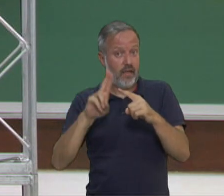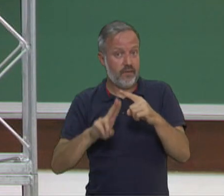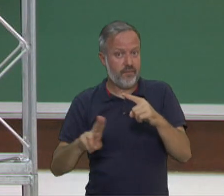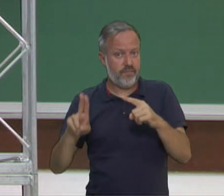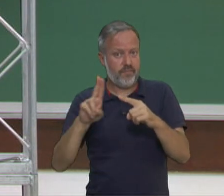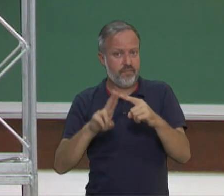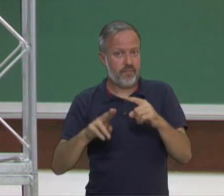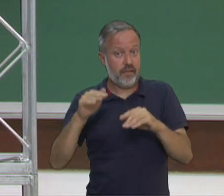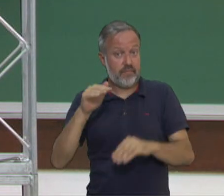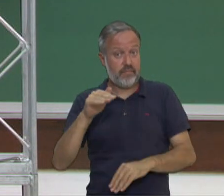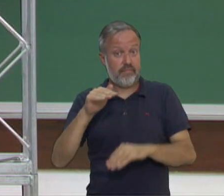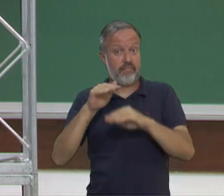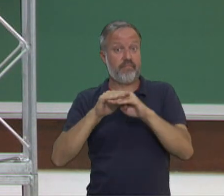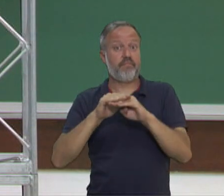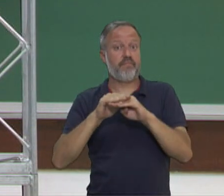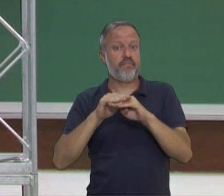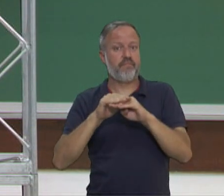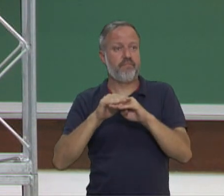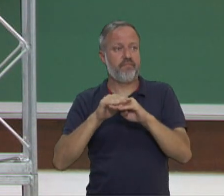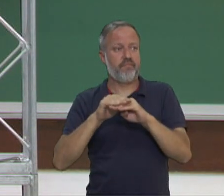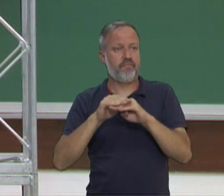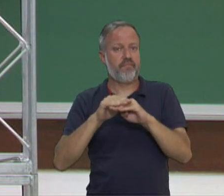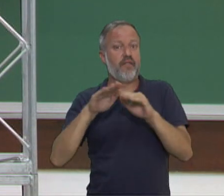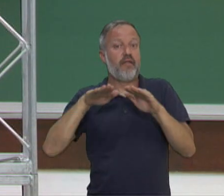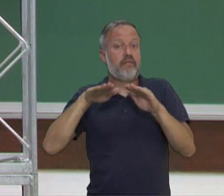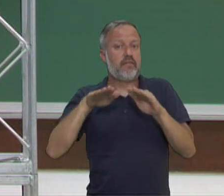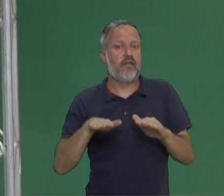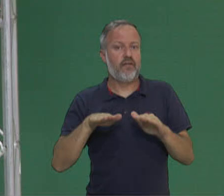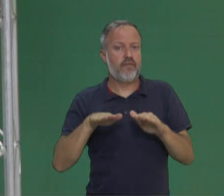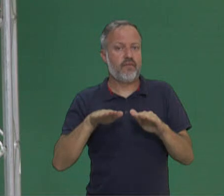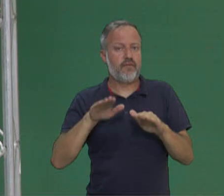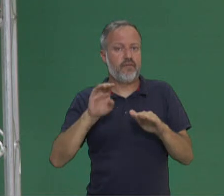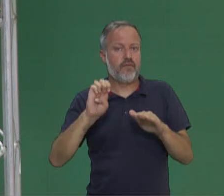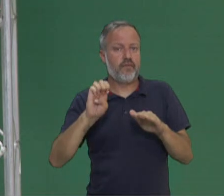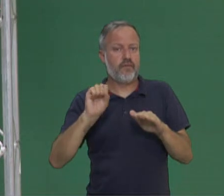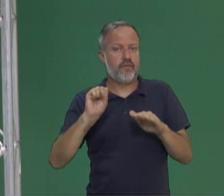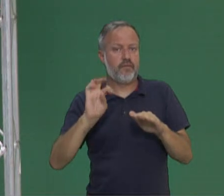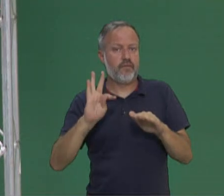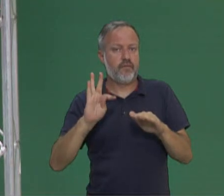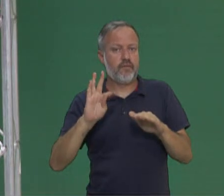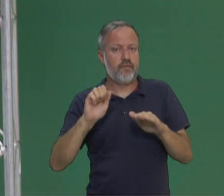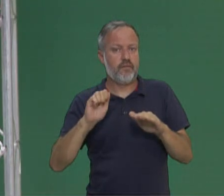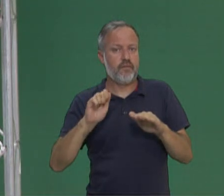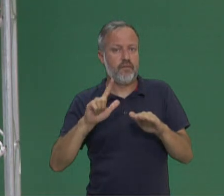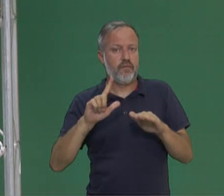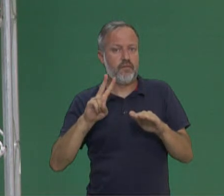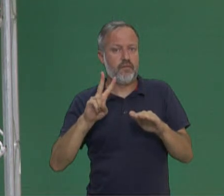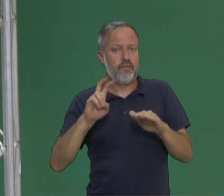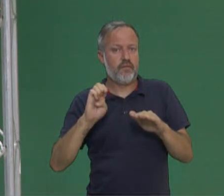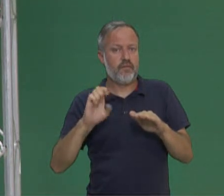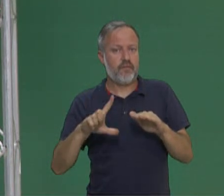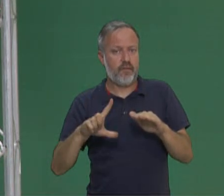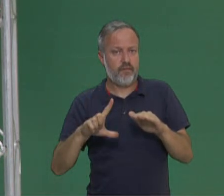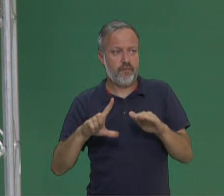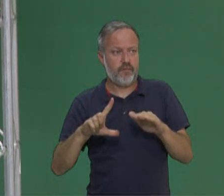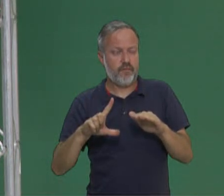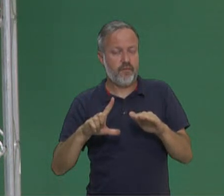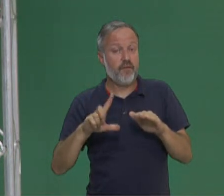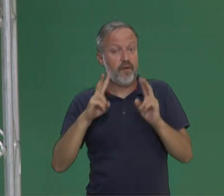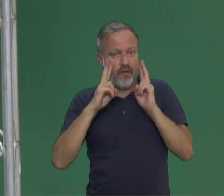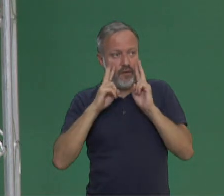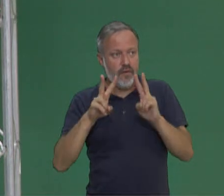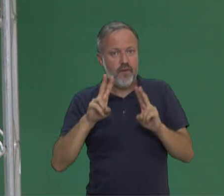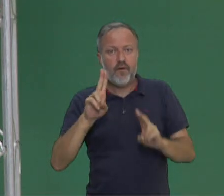têm um tamanho máximo que eles conseguem se manter estáveis. E o ununênio já está além desse tamanho máximo. Tanto é que ele vai